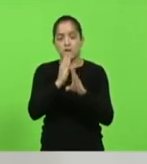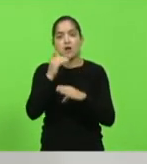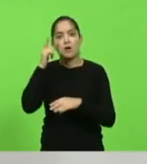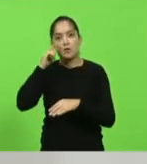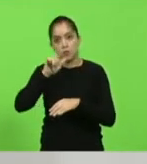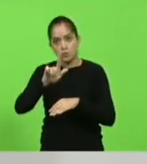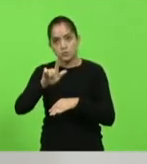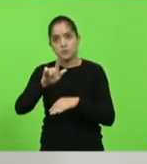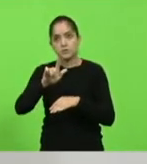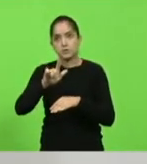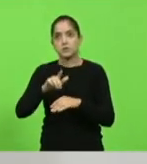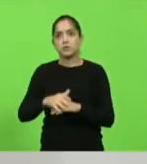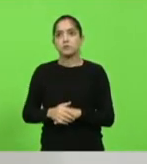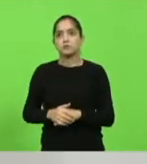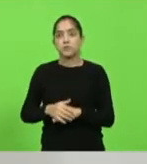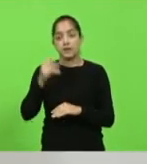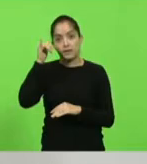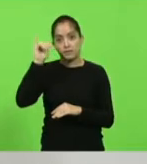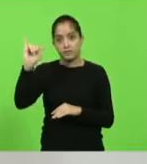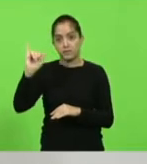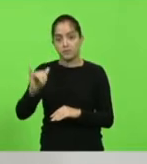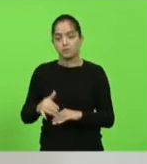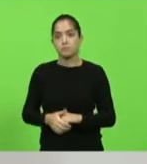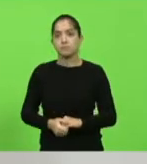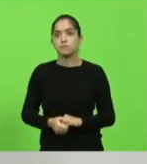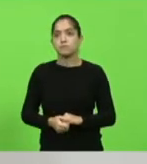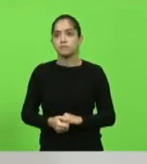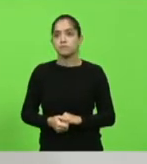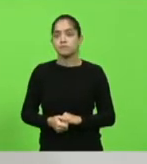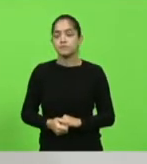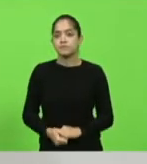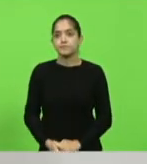conseguimos conter essa criminalidade